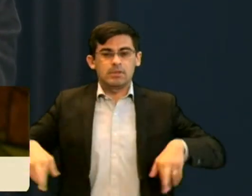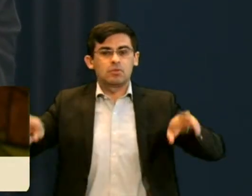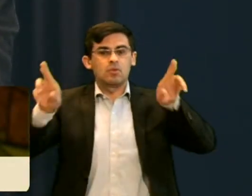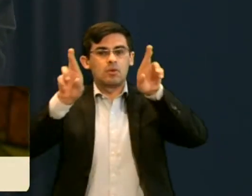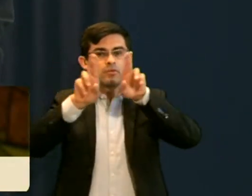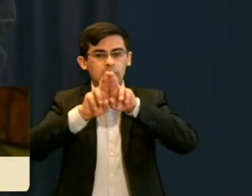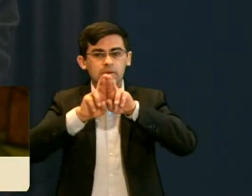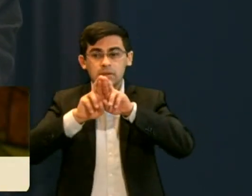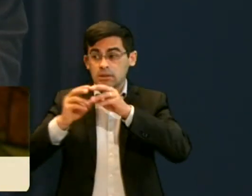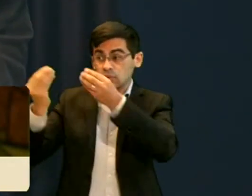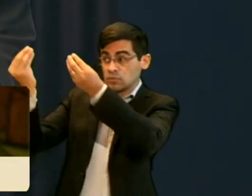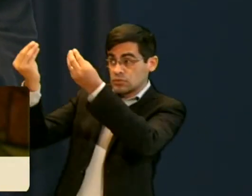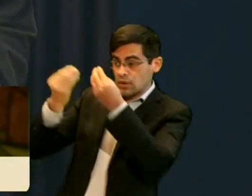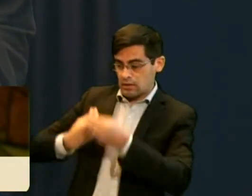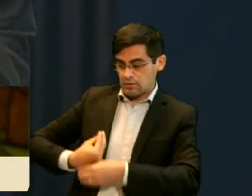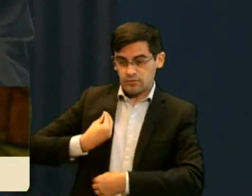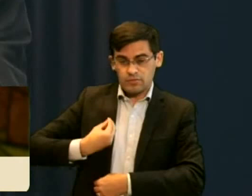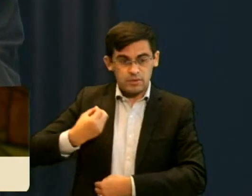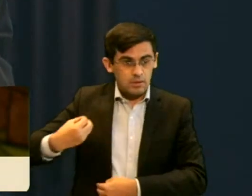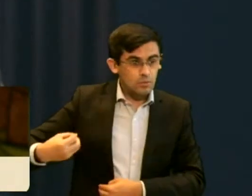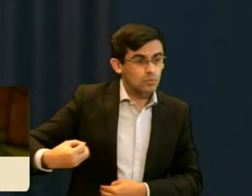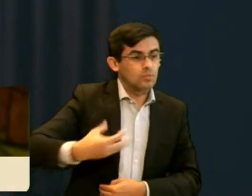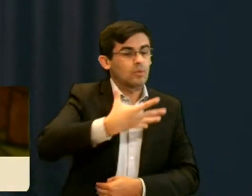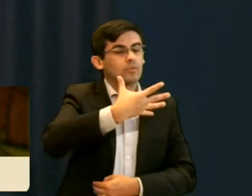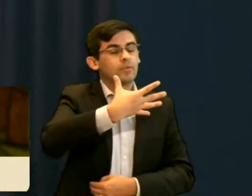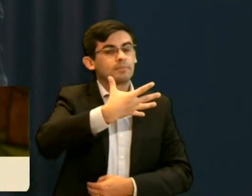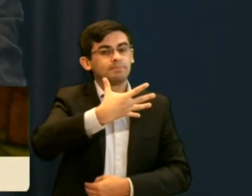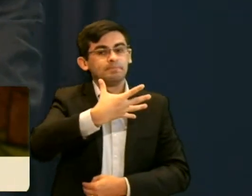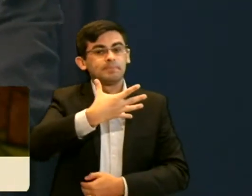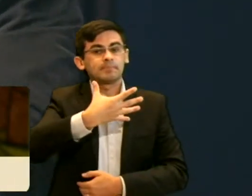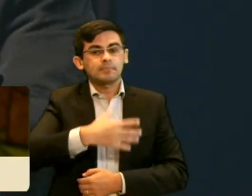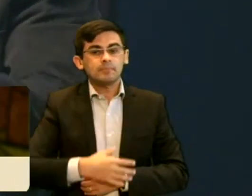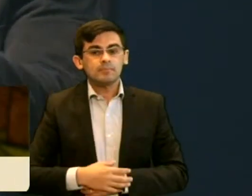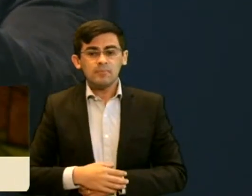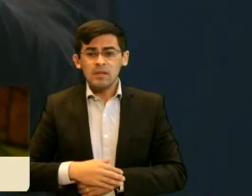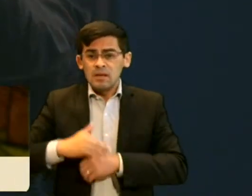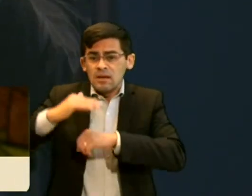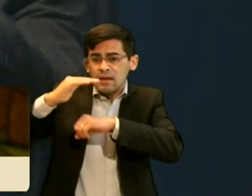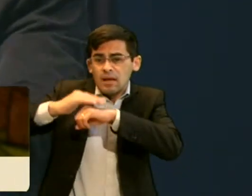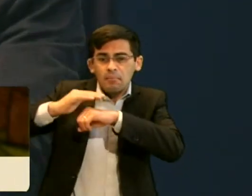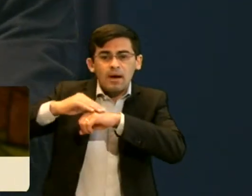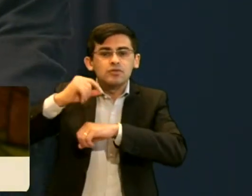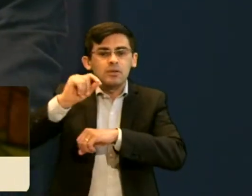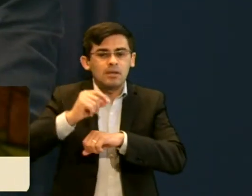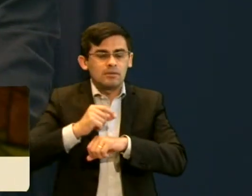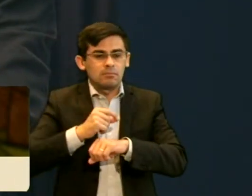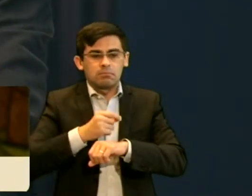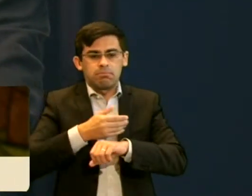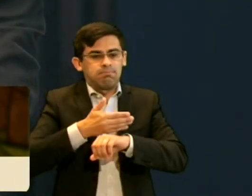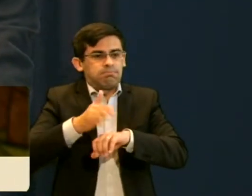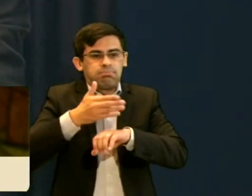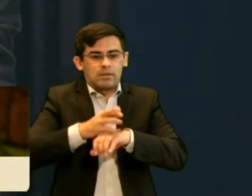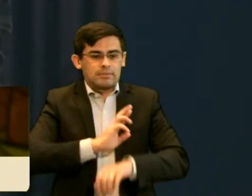que repara a vida, que restaura, ela é muito mais do que um ato litúrgico.